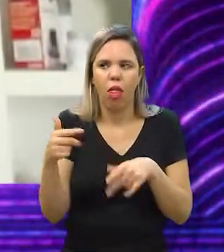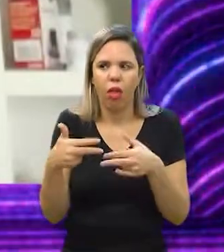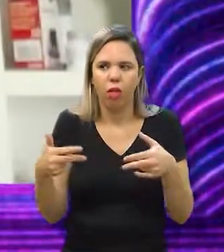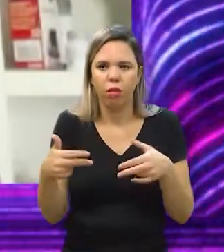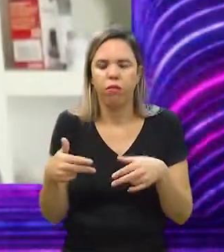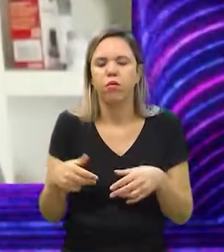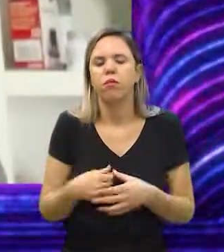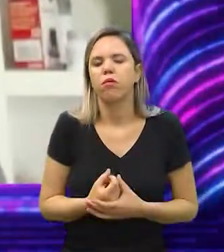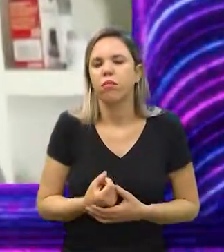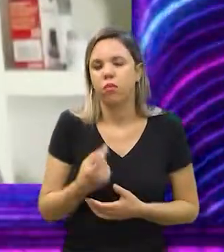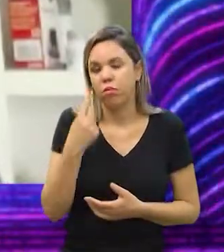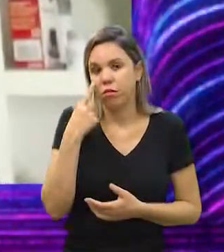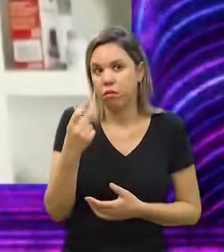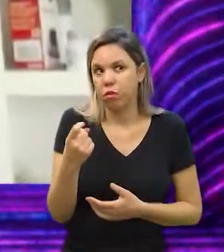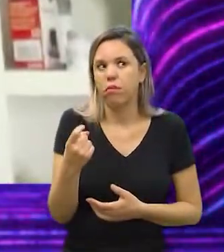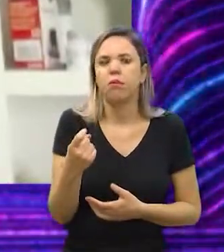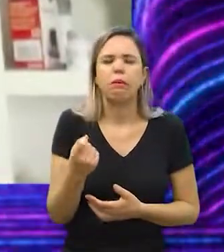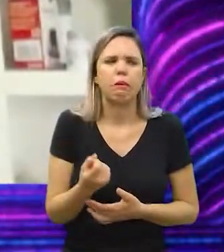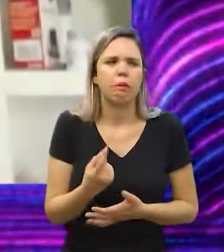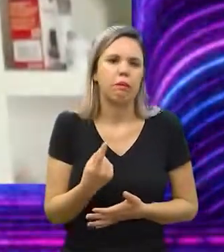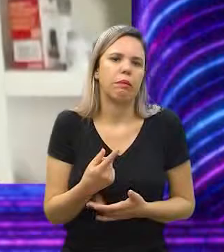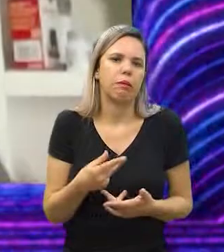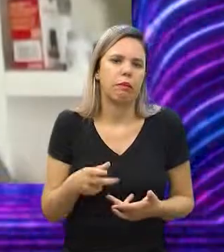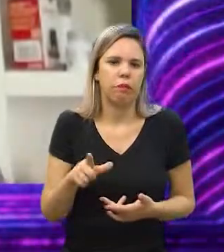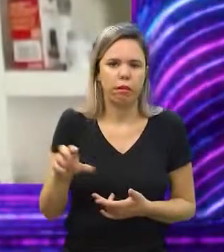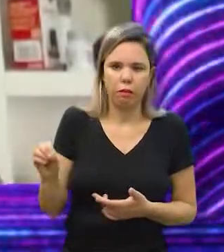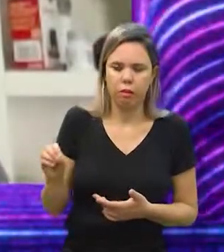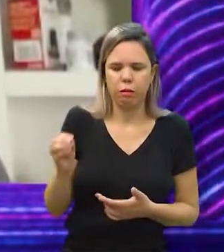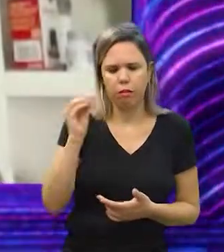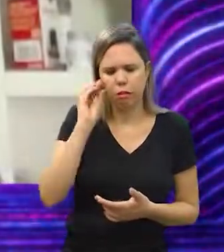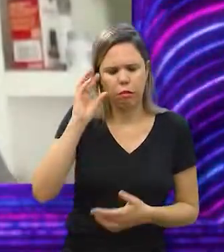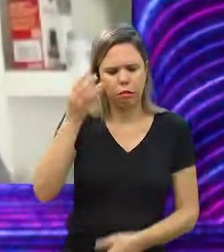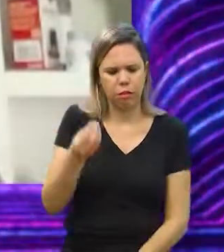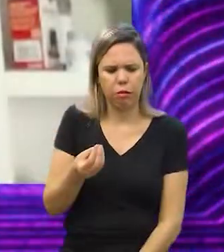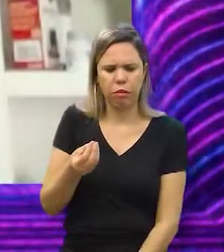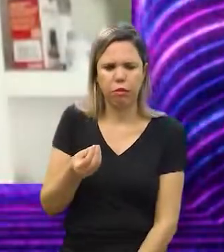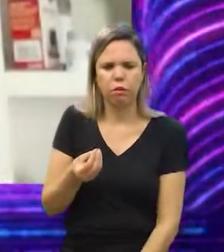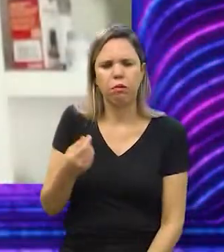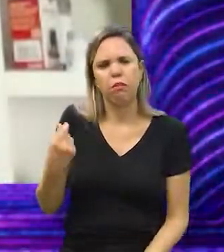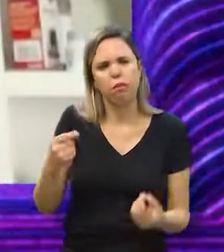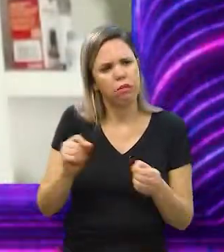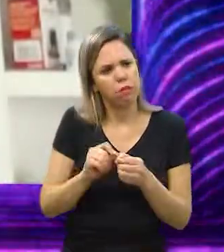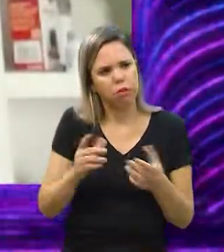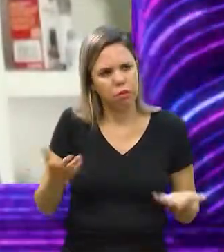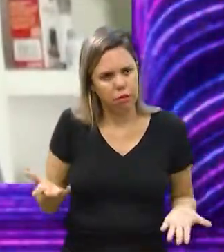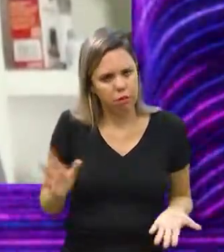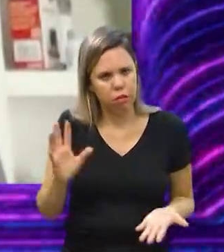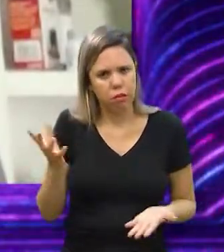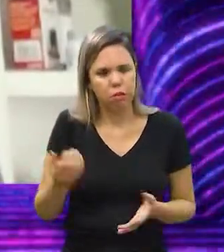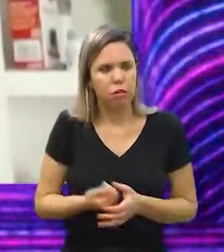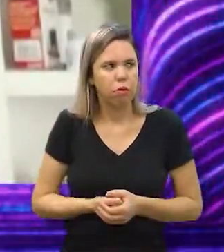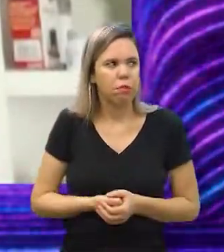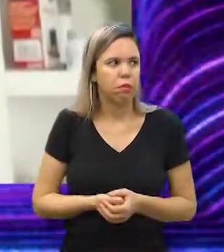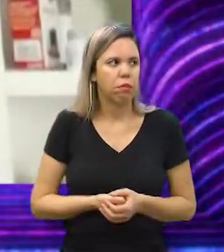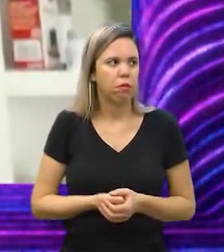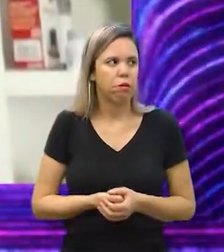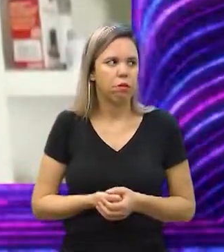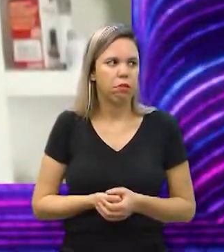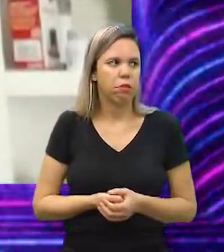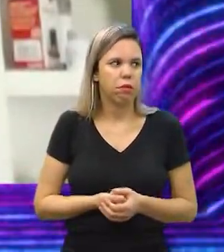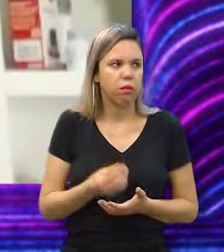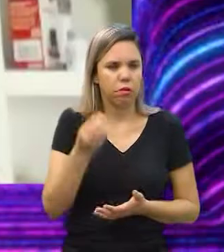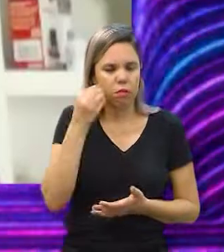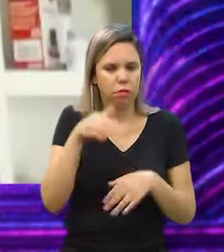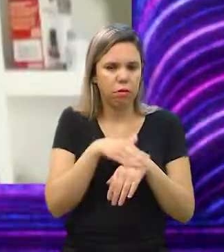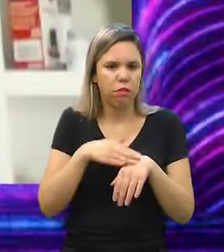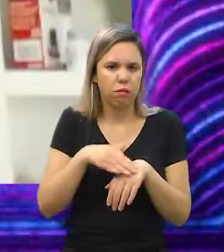outra cena bastante interessante, onde o Leonardo tenta entender o que ele precisa fazer, o que precisa acontecer, né? E ele